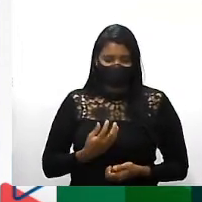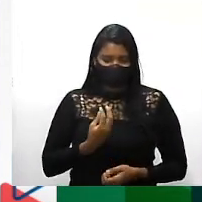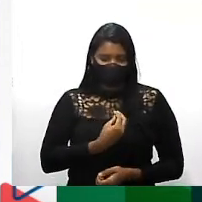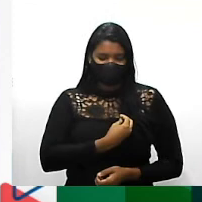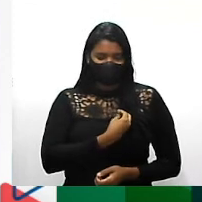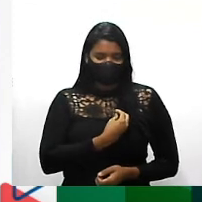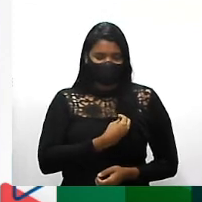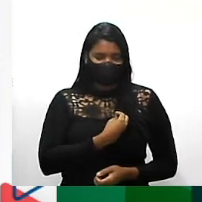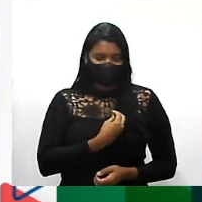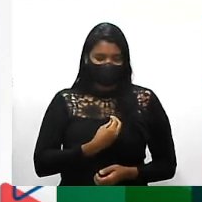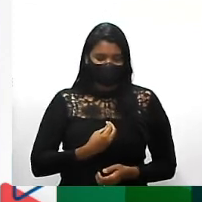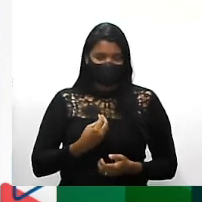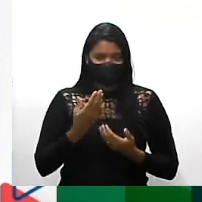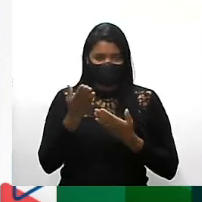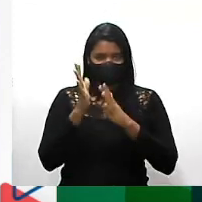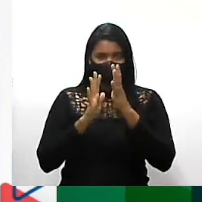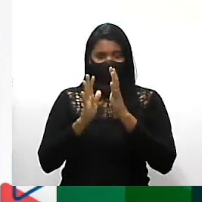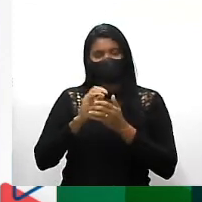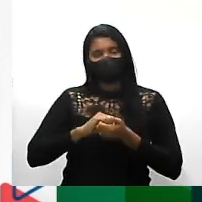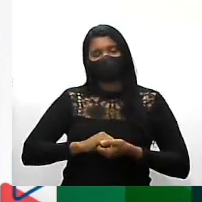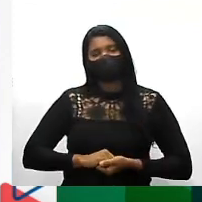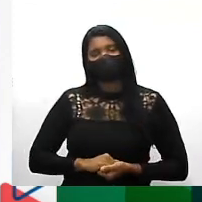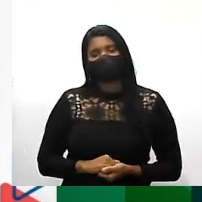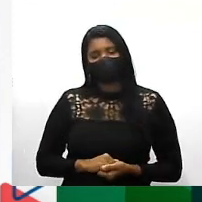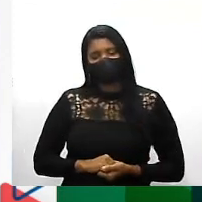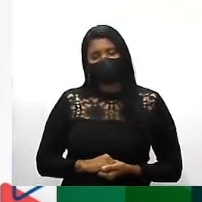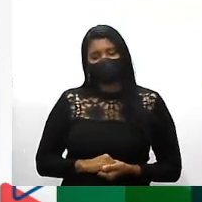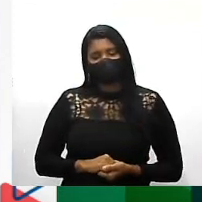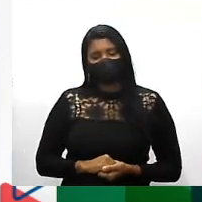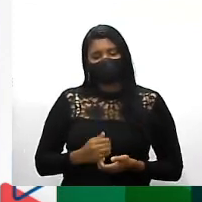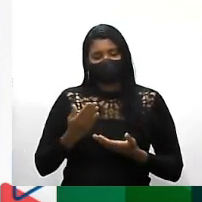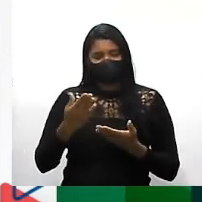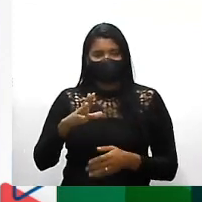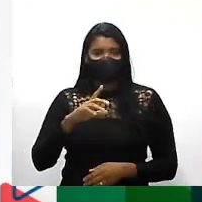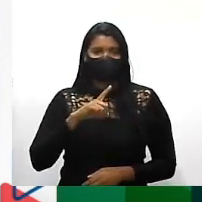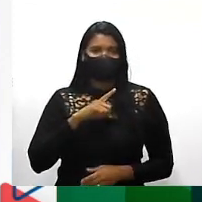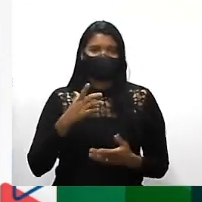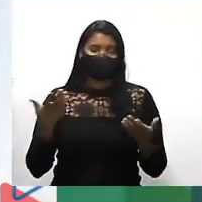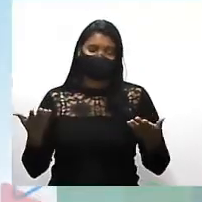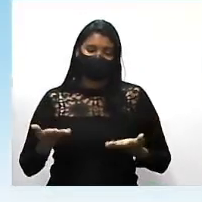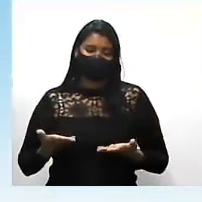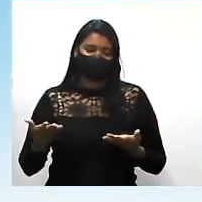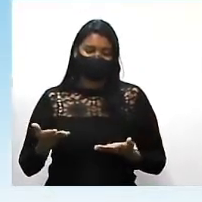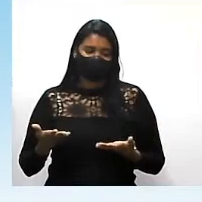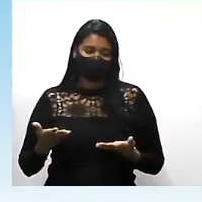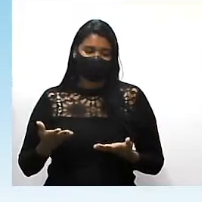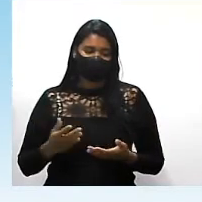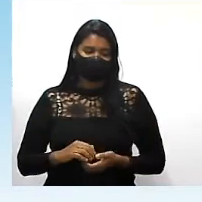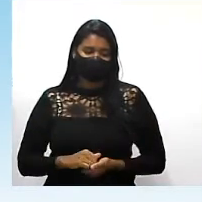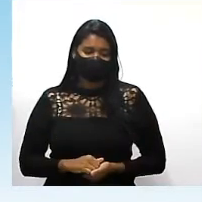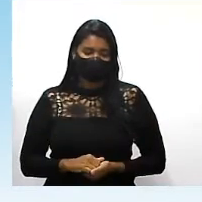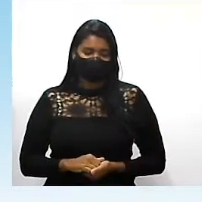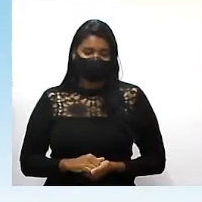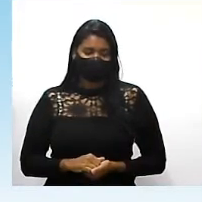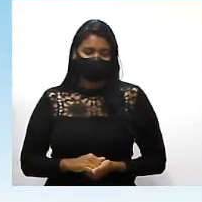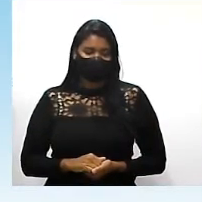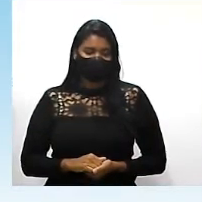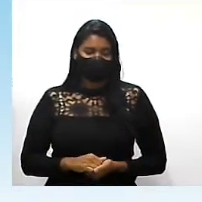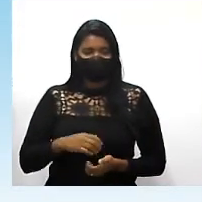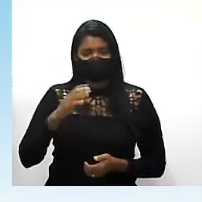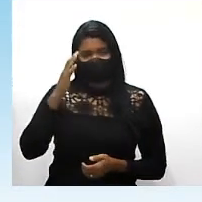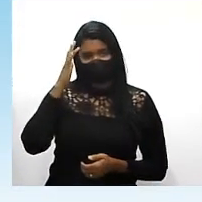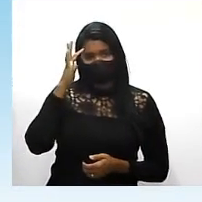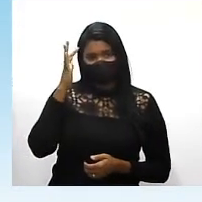vida nas suas mãos. Não é como você tivesse agora nesse momento pudesse decidir,